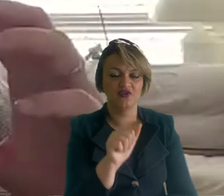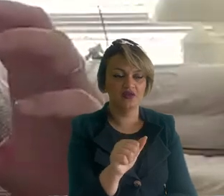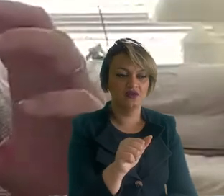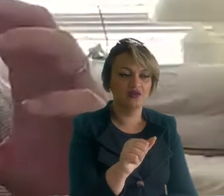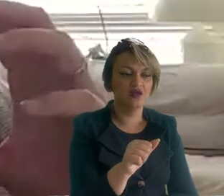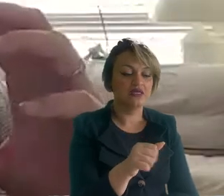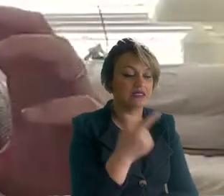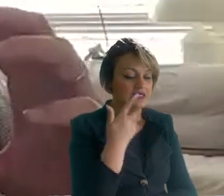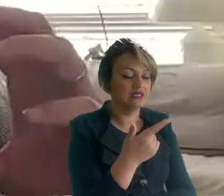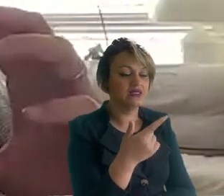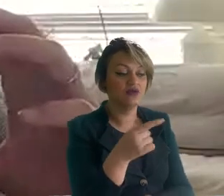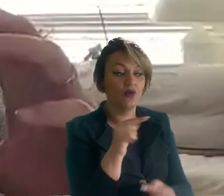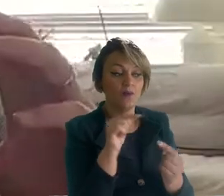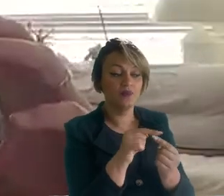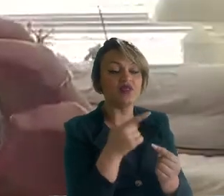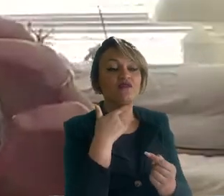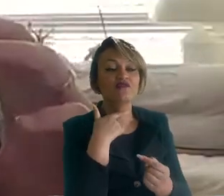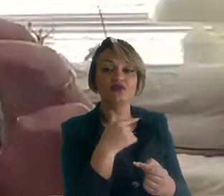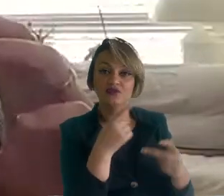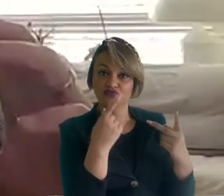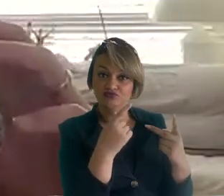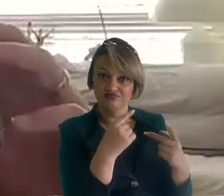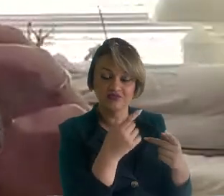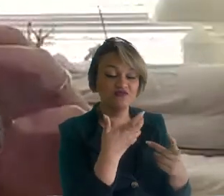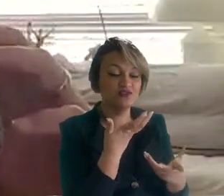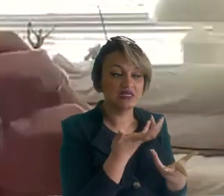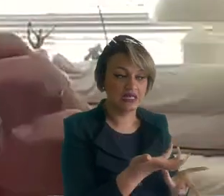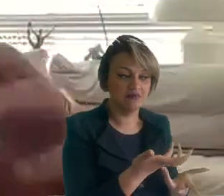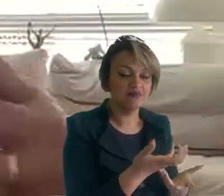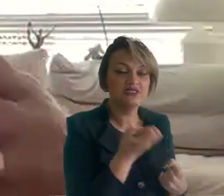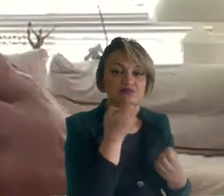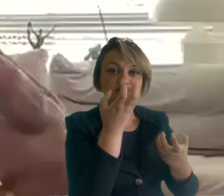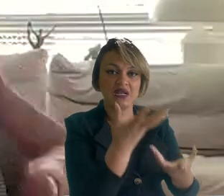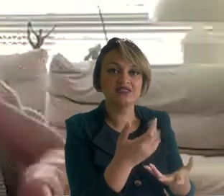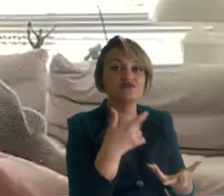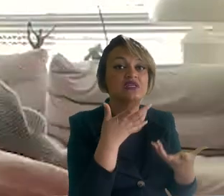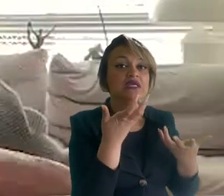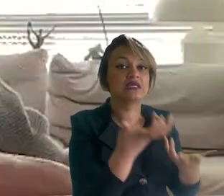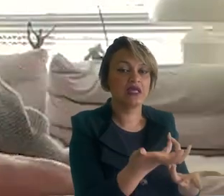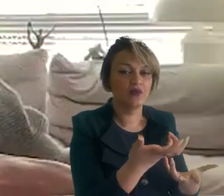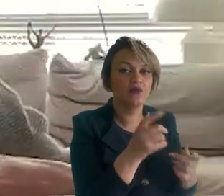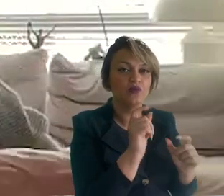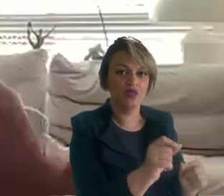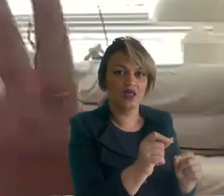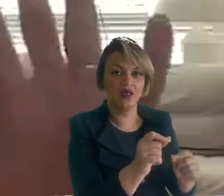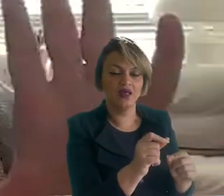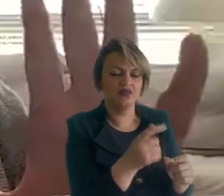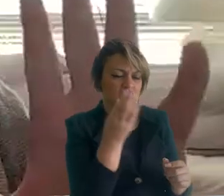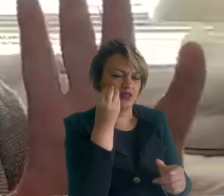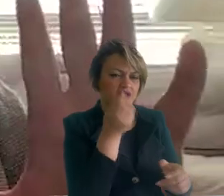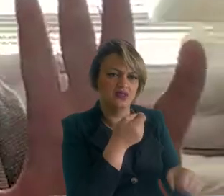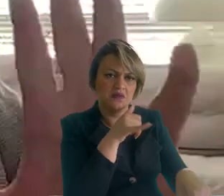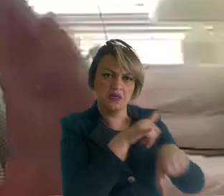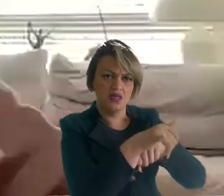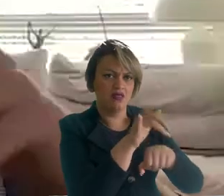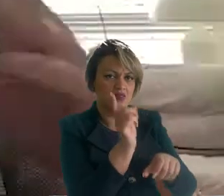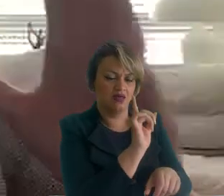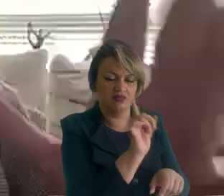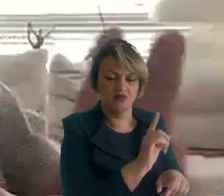quis expressou de acordo com o que queria expressar sem tentar enganar